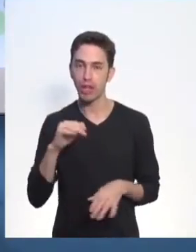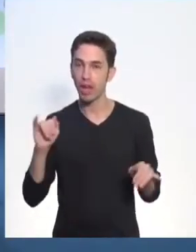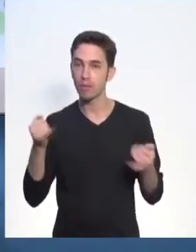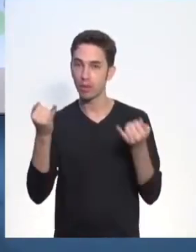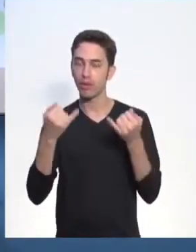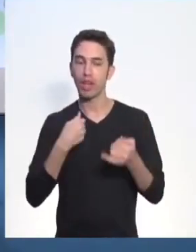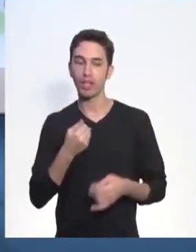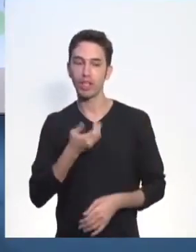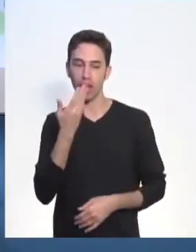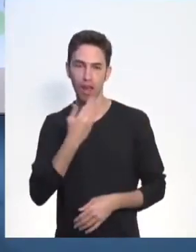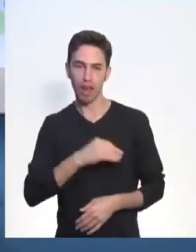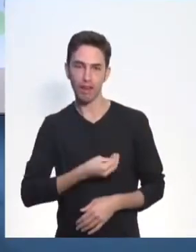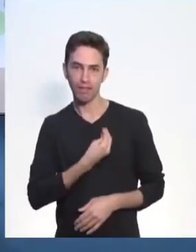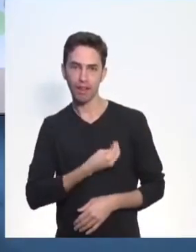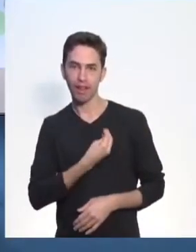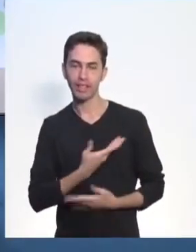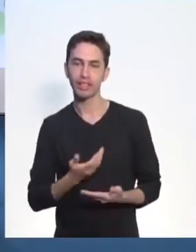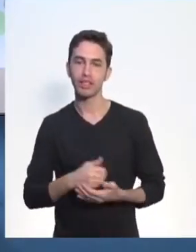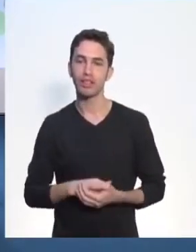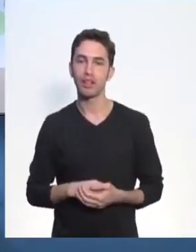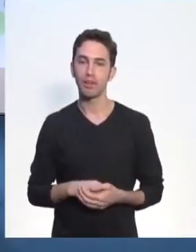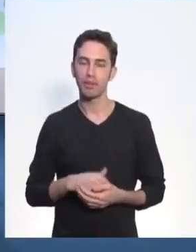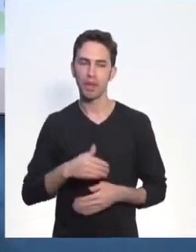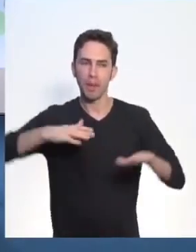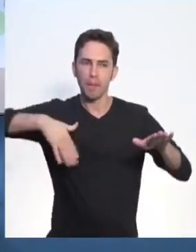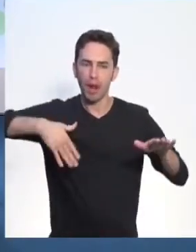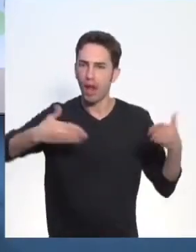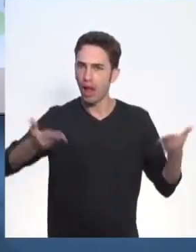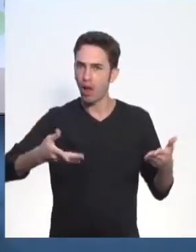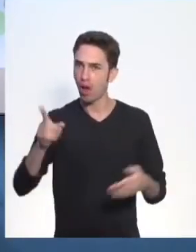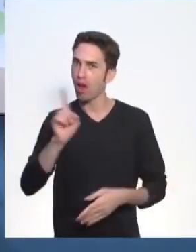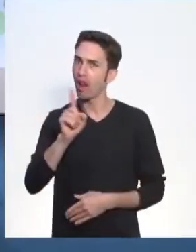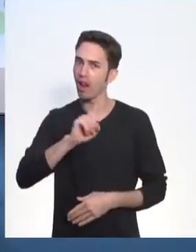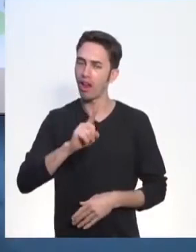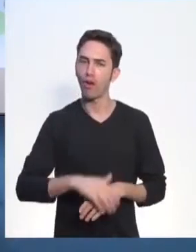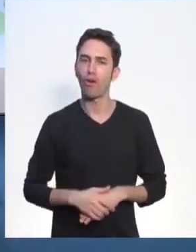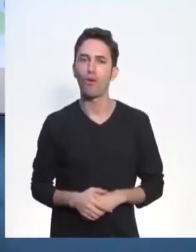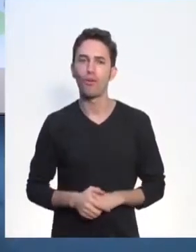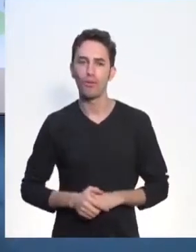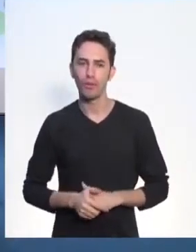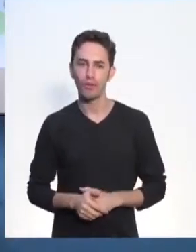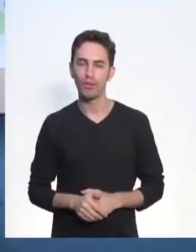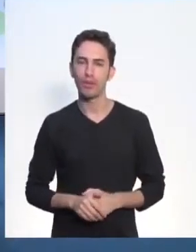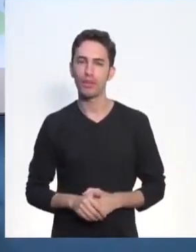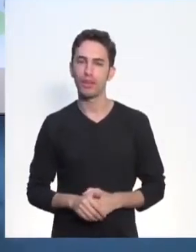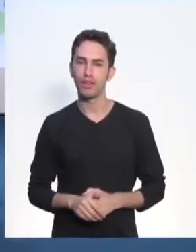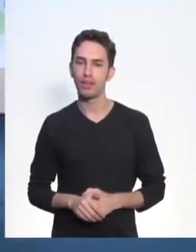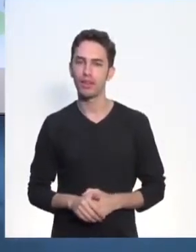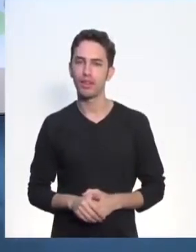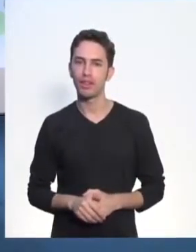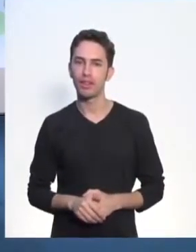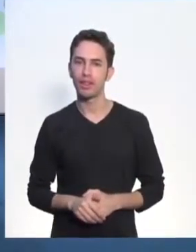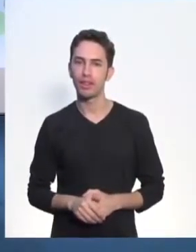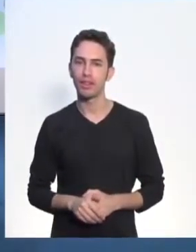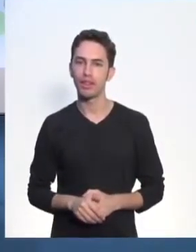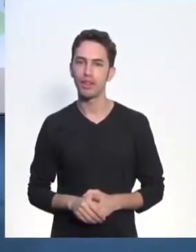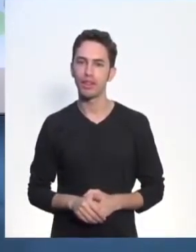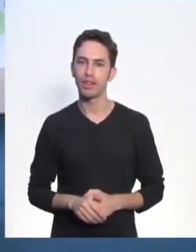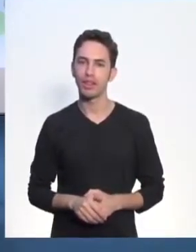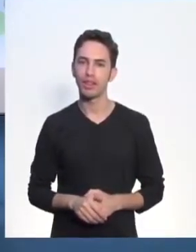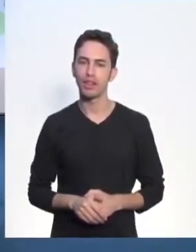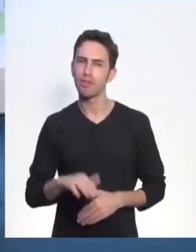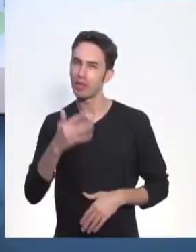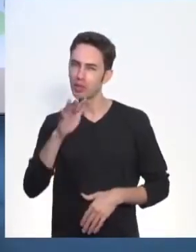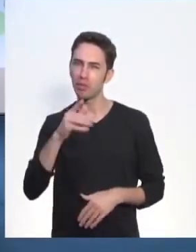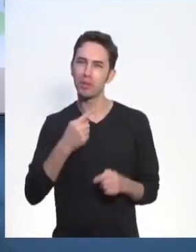Júlia. Praia agora não, Isso. Legal, muito bom. Boa essa. Mais ou menos, né, gente? Seria bom se